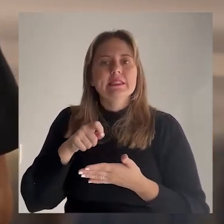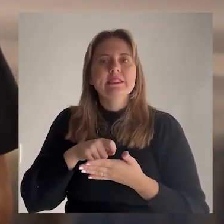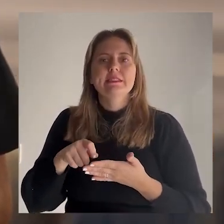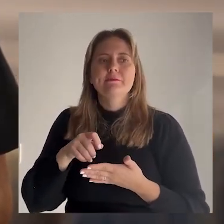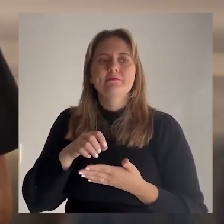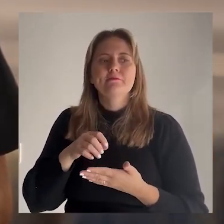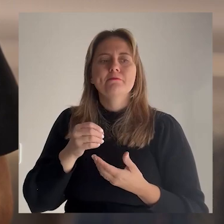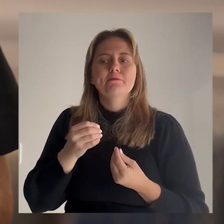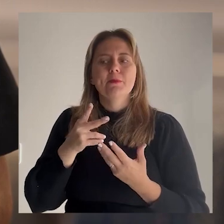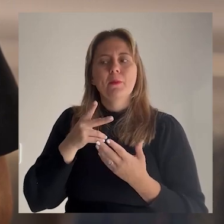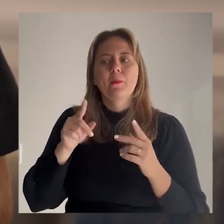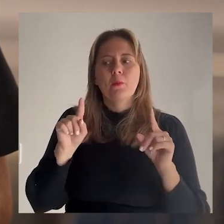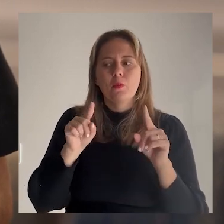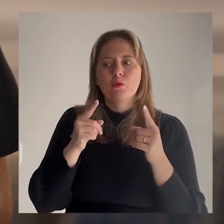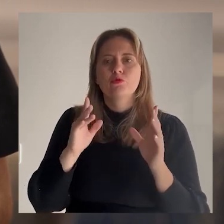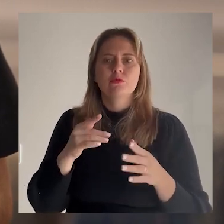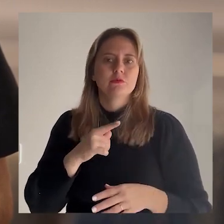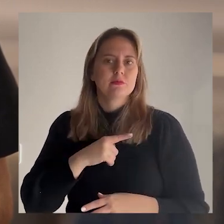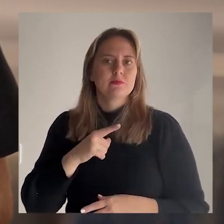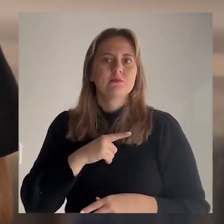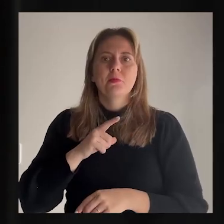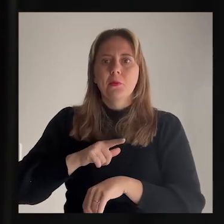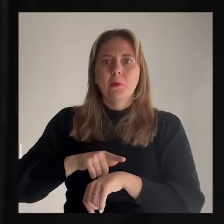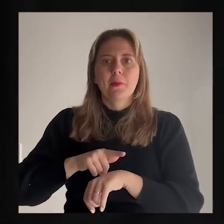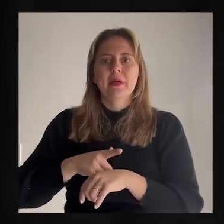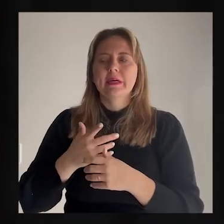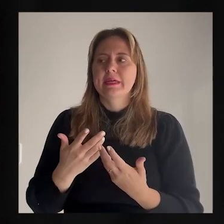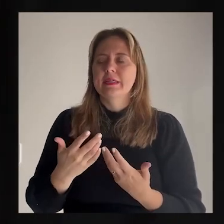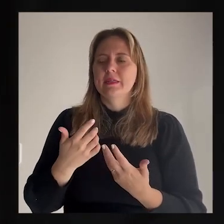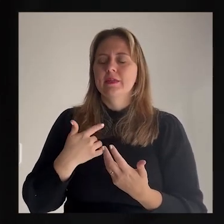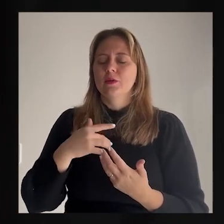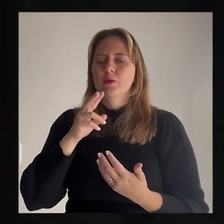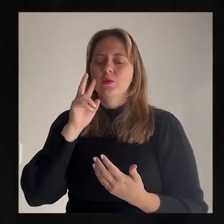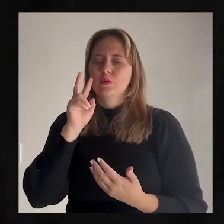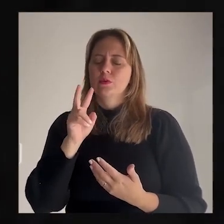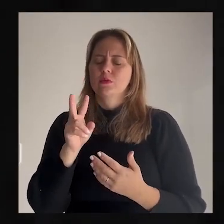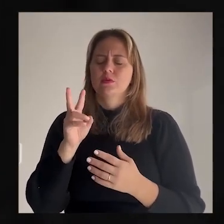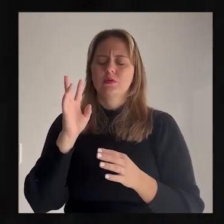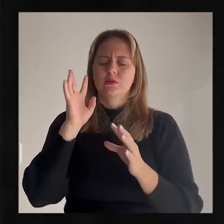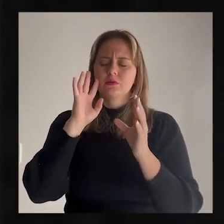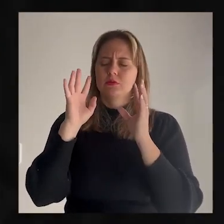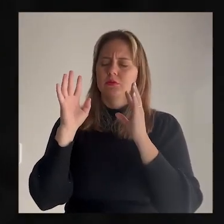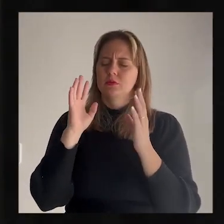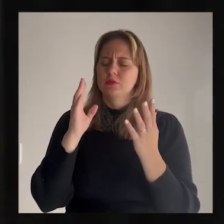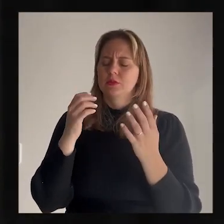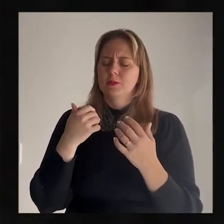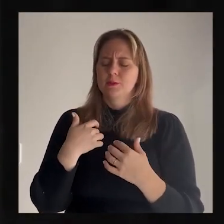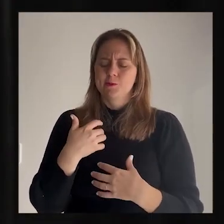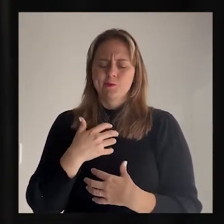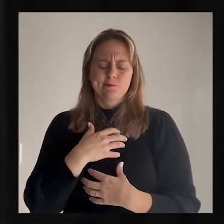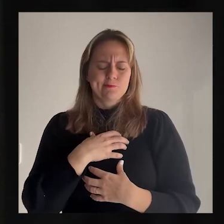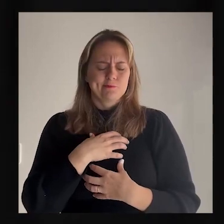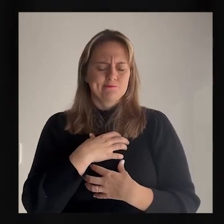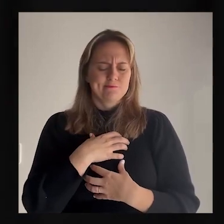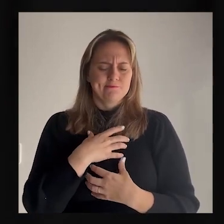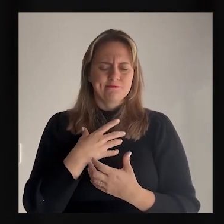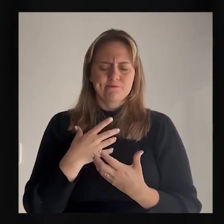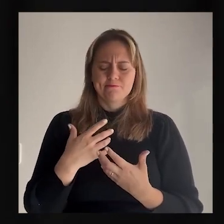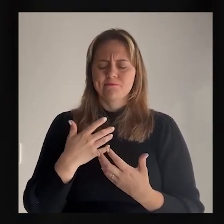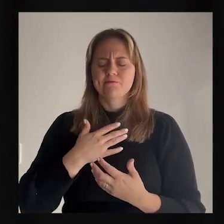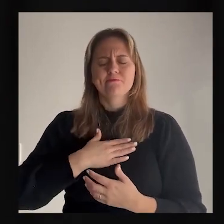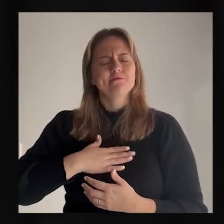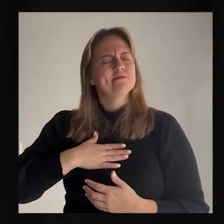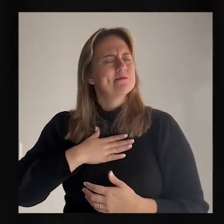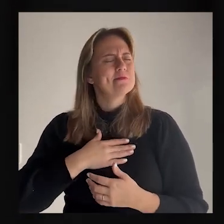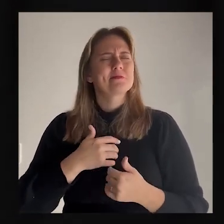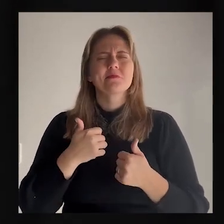acho que já teve esse momento em que eu olhei e me senti bem com o que eu